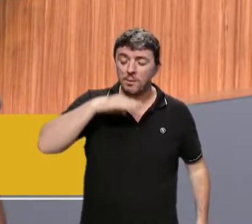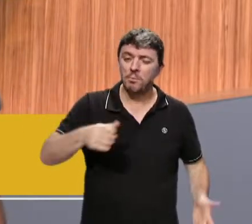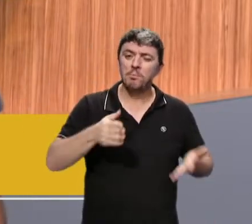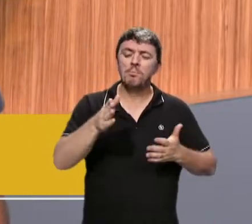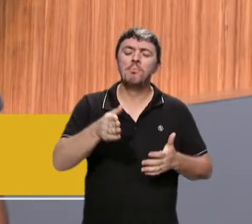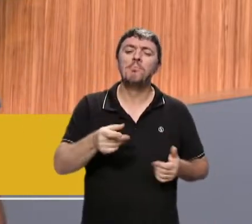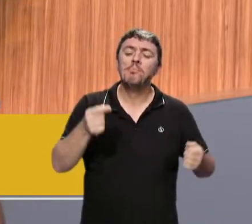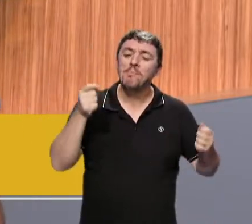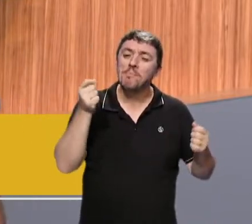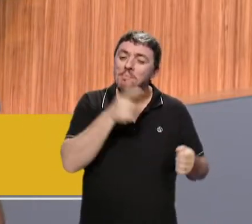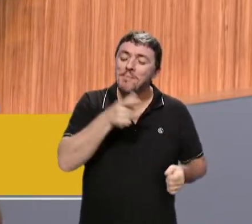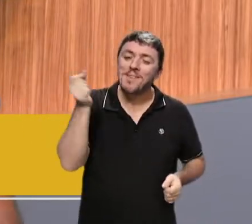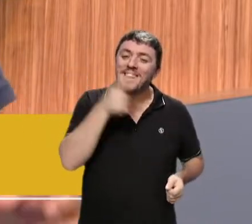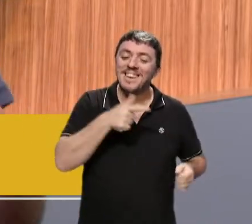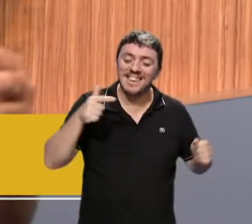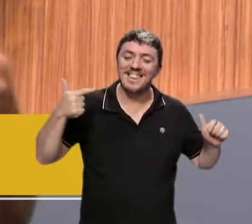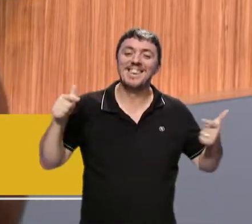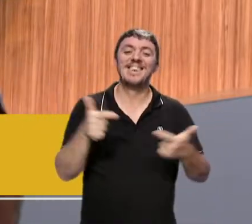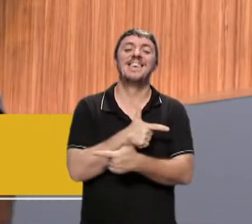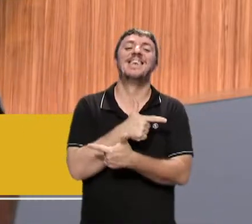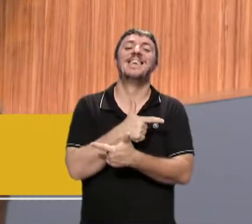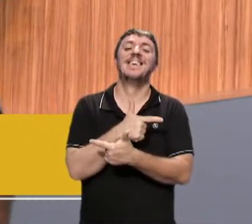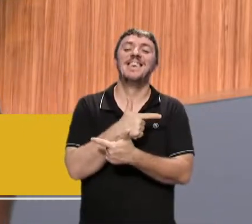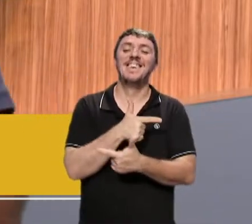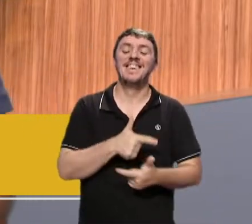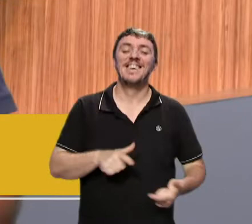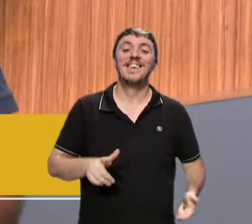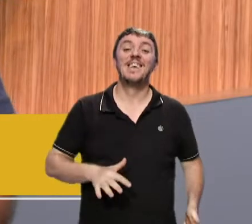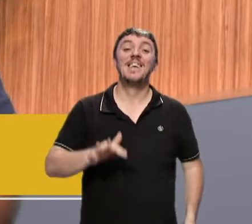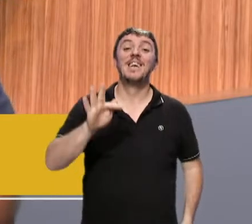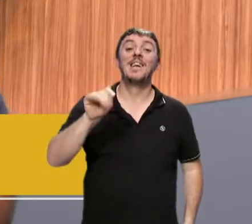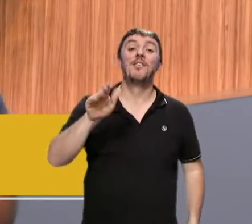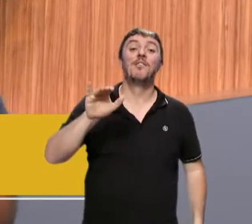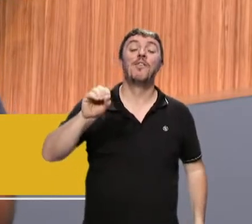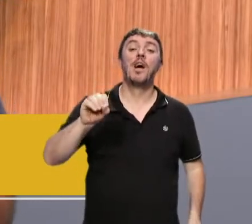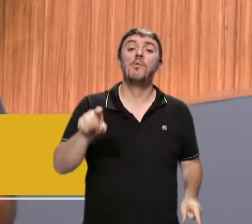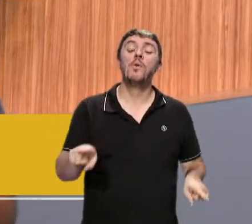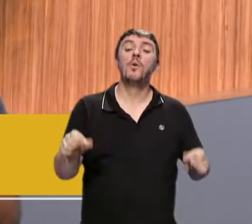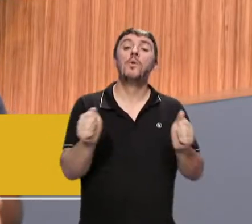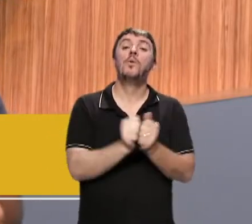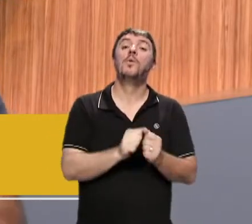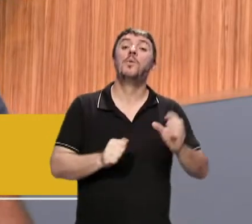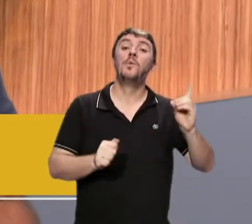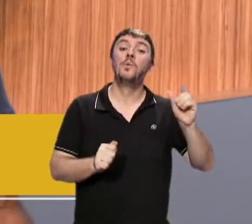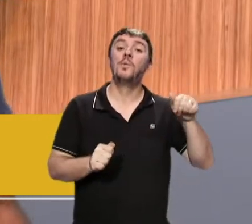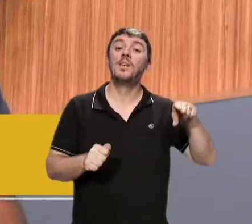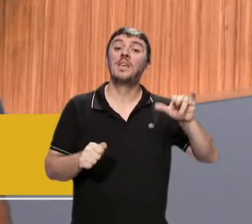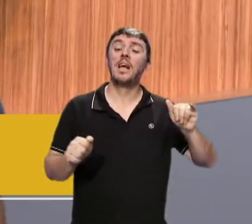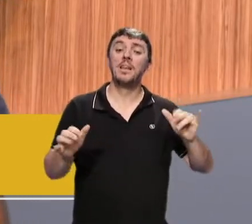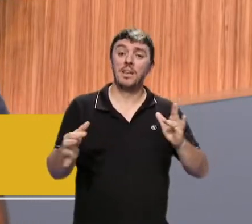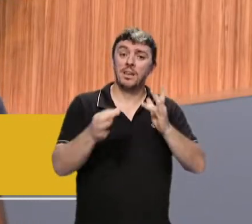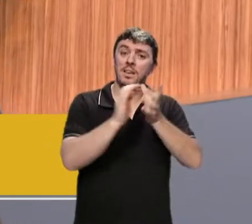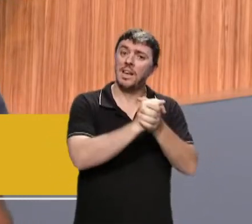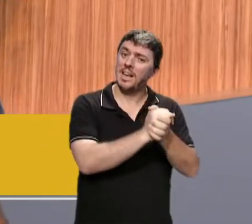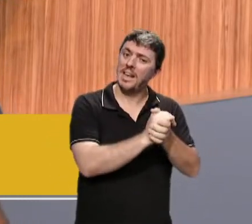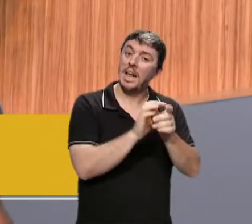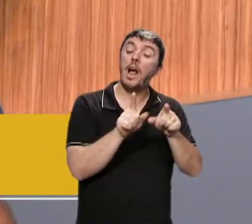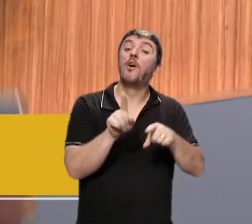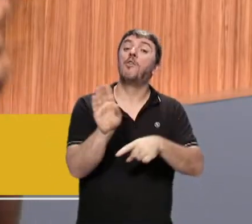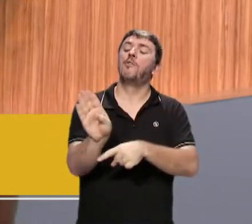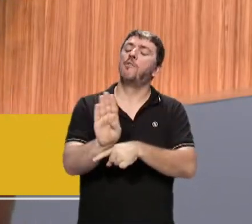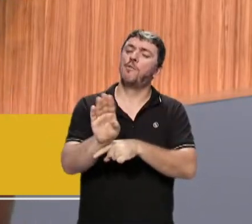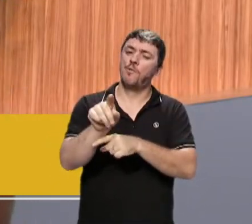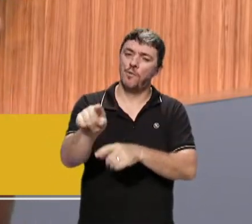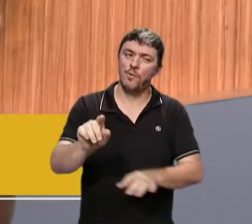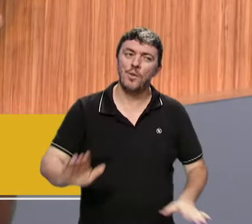divertido, é uma comédia romântica divertida. Tem Fábio Porchat e Dani Calabresa como casal. Olha que coisa boa. Pois é.